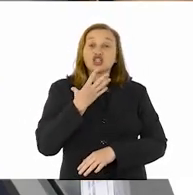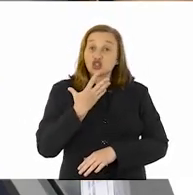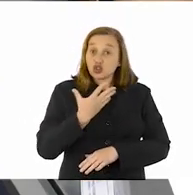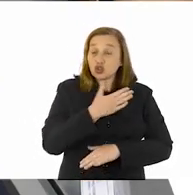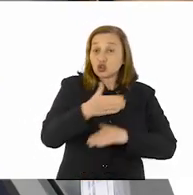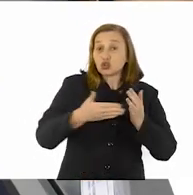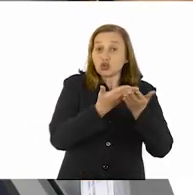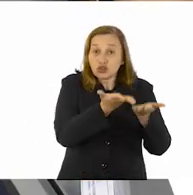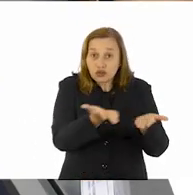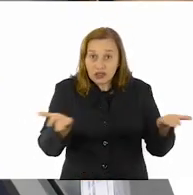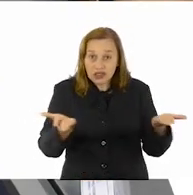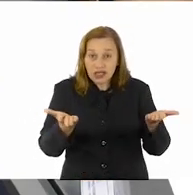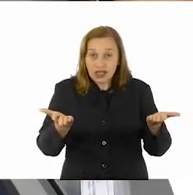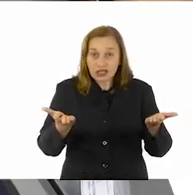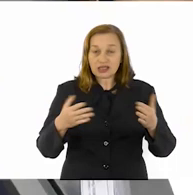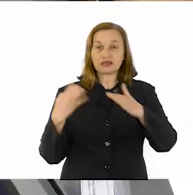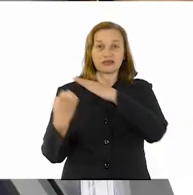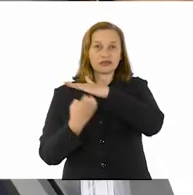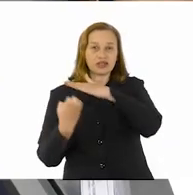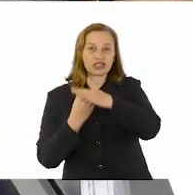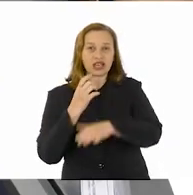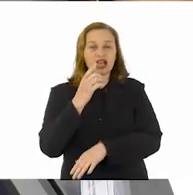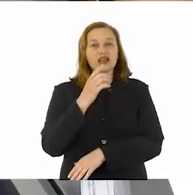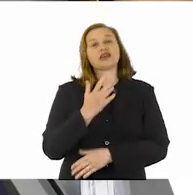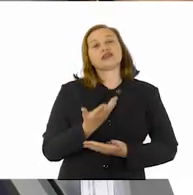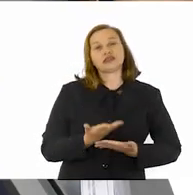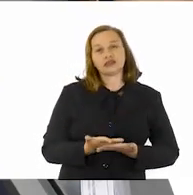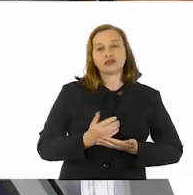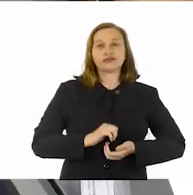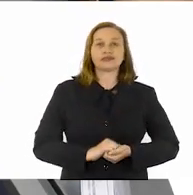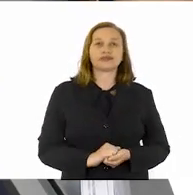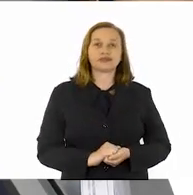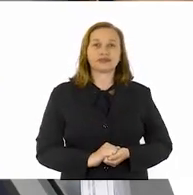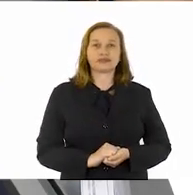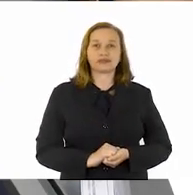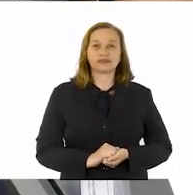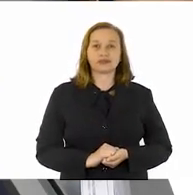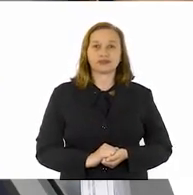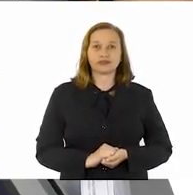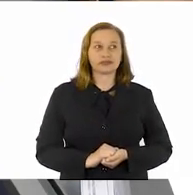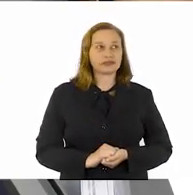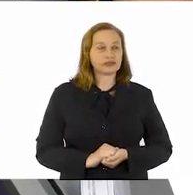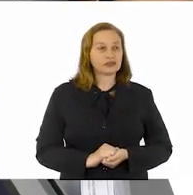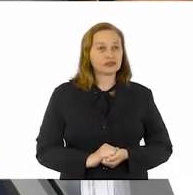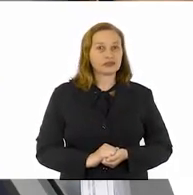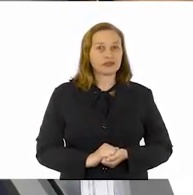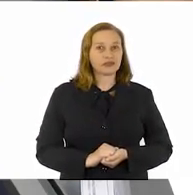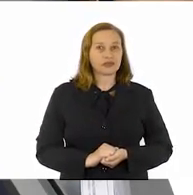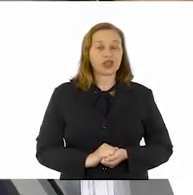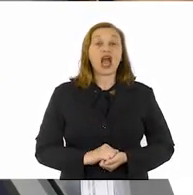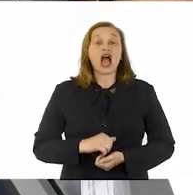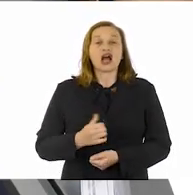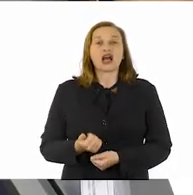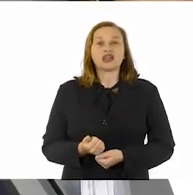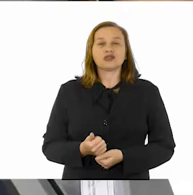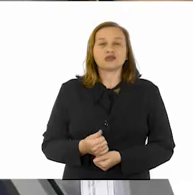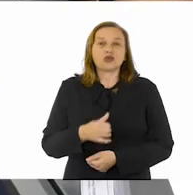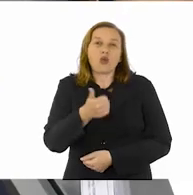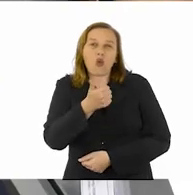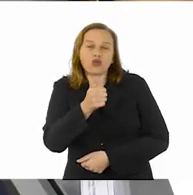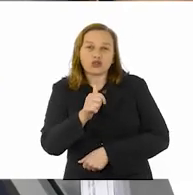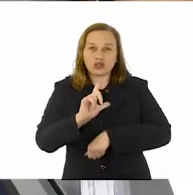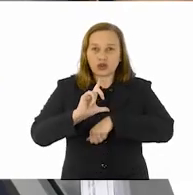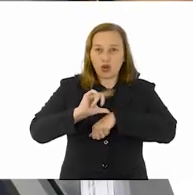e meu amigo deputado Alan Lopes cumprimenta todos os convidados também todos os membros das